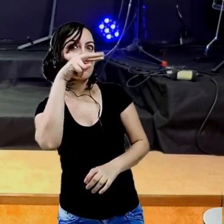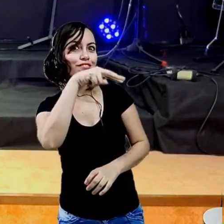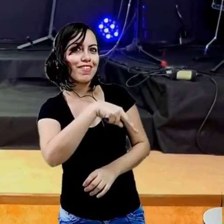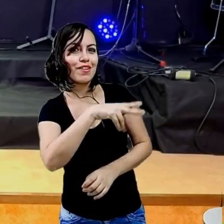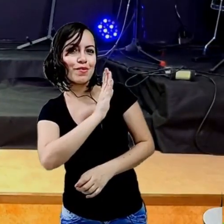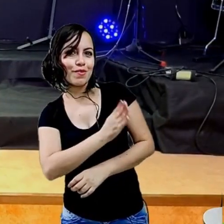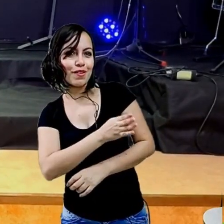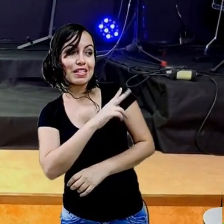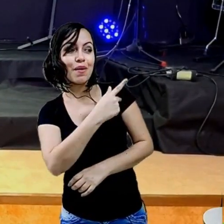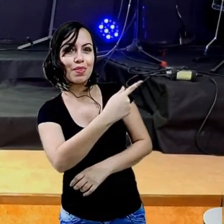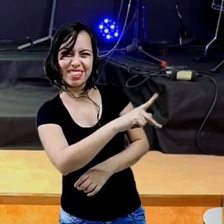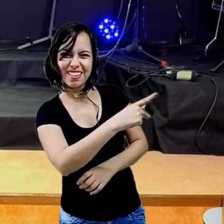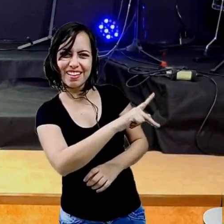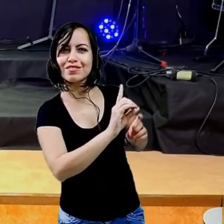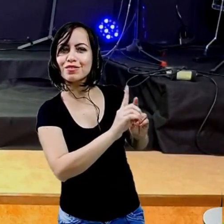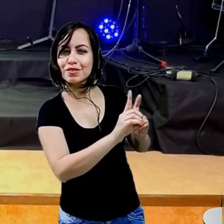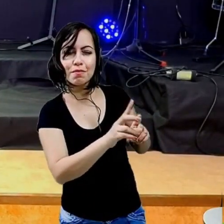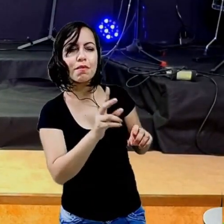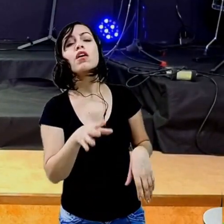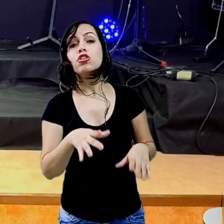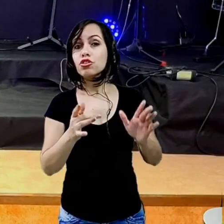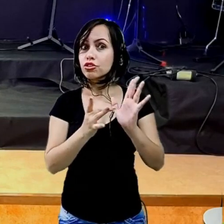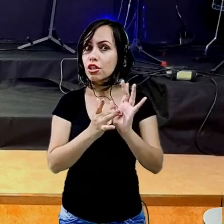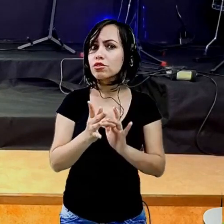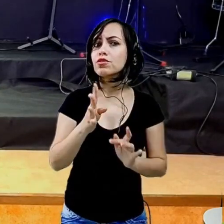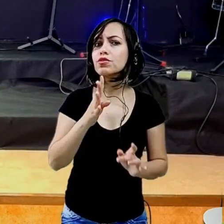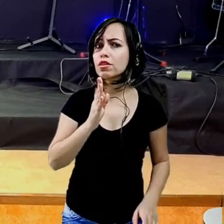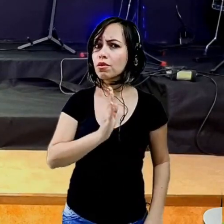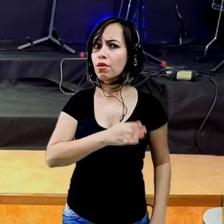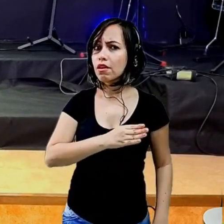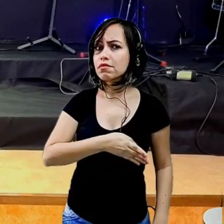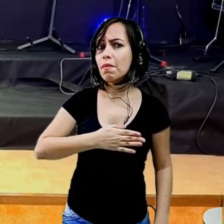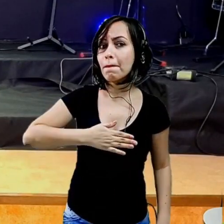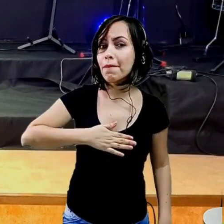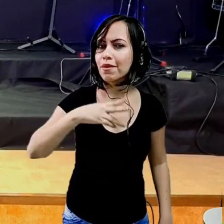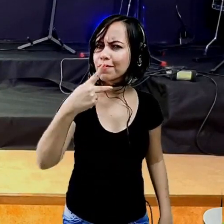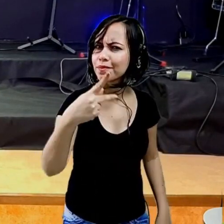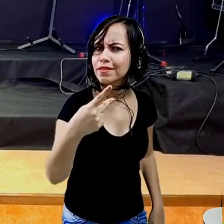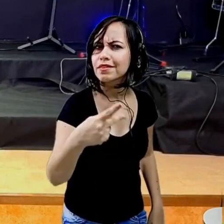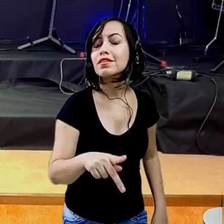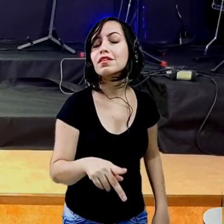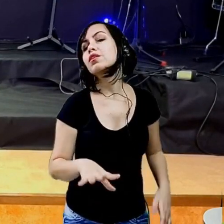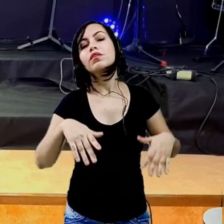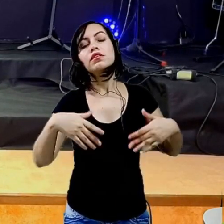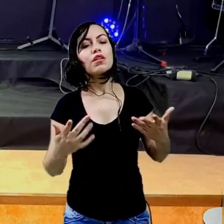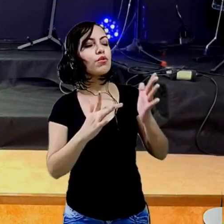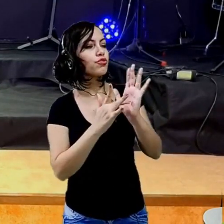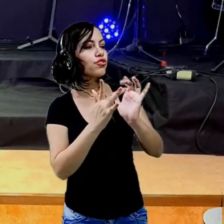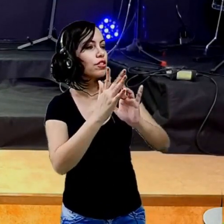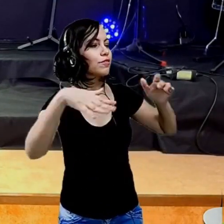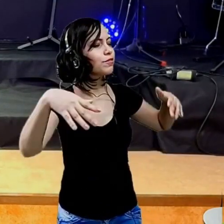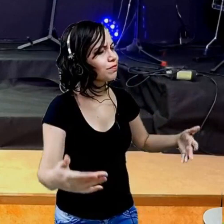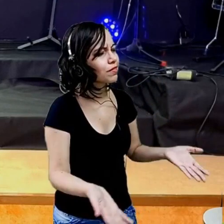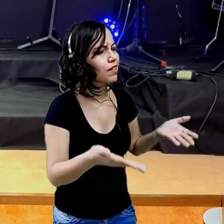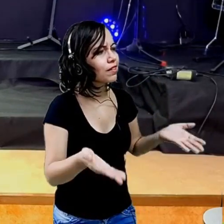homem. Jesus, ao conhecer o meu e o seu coração, Jesus os anima